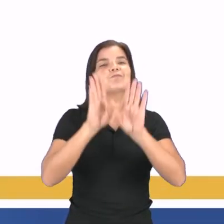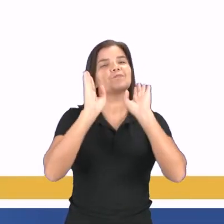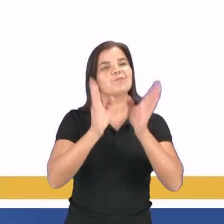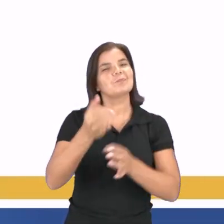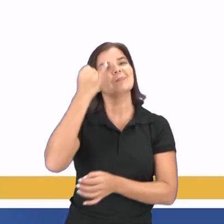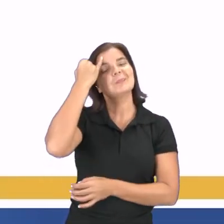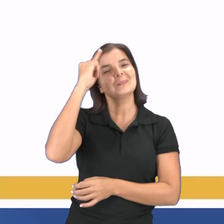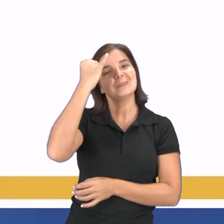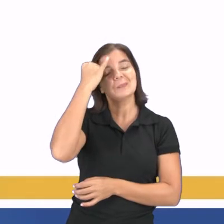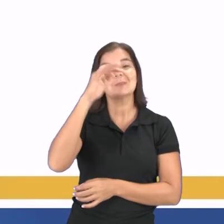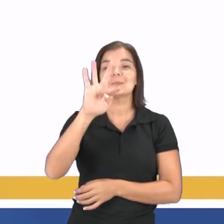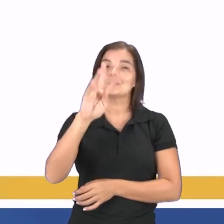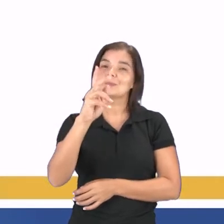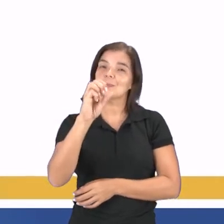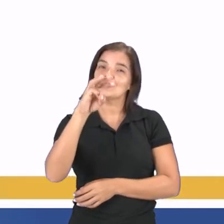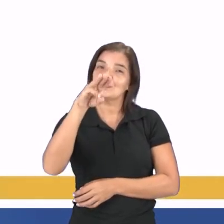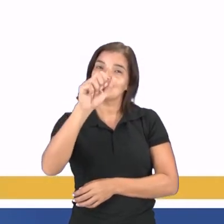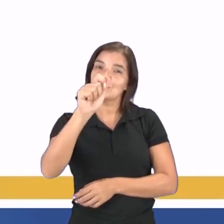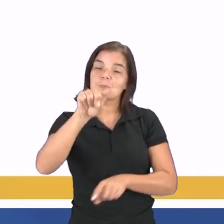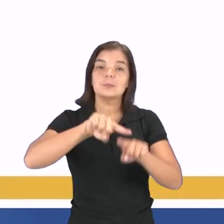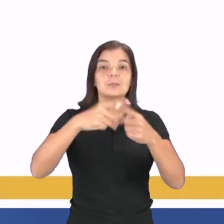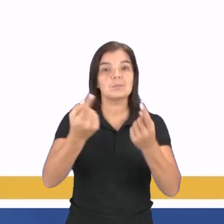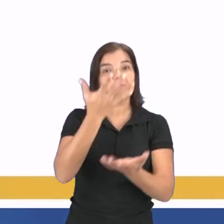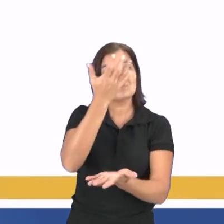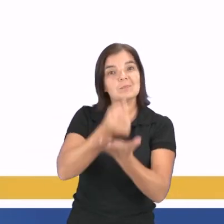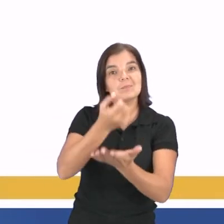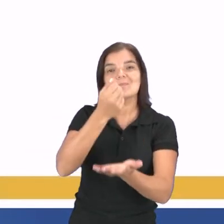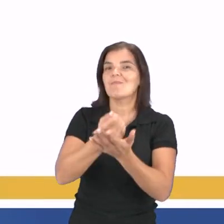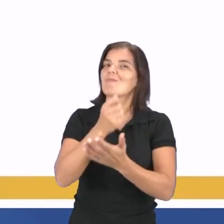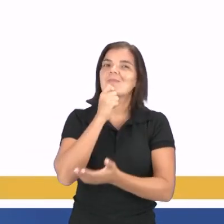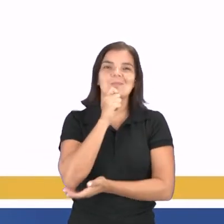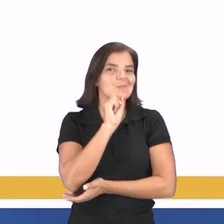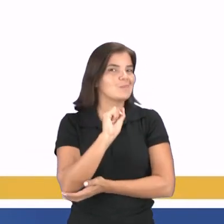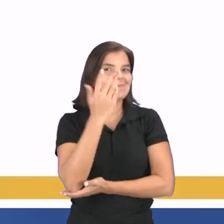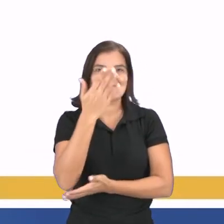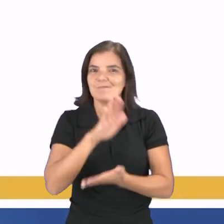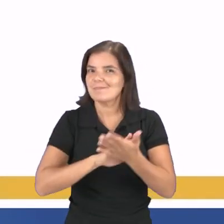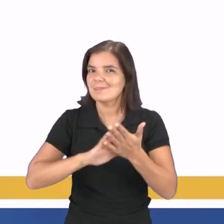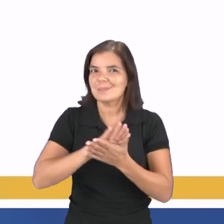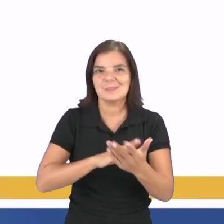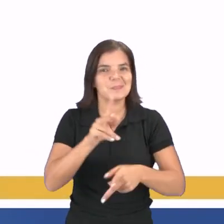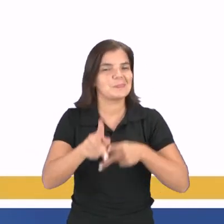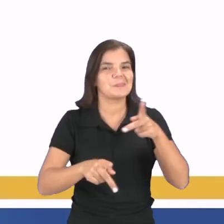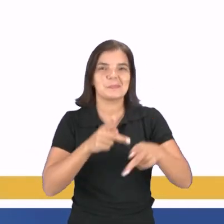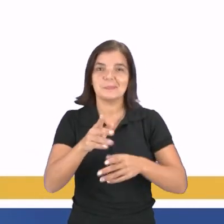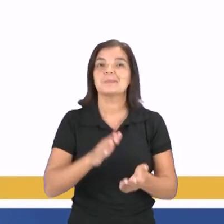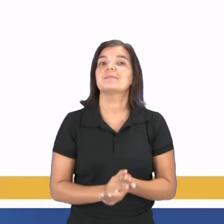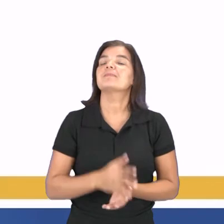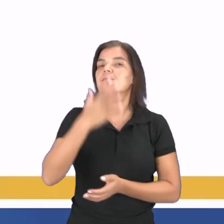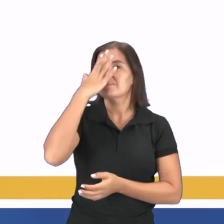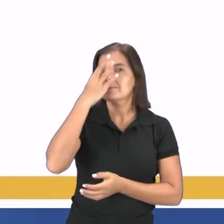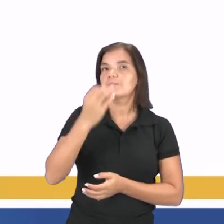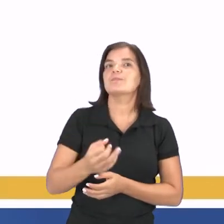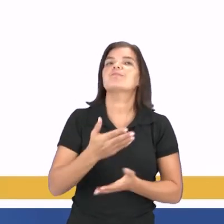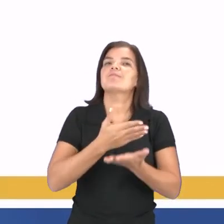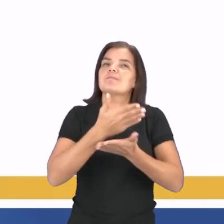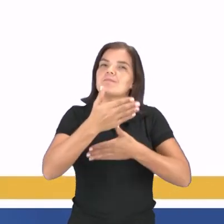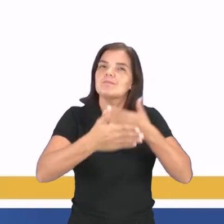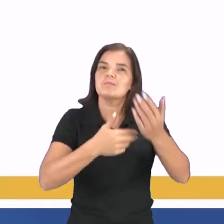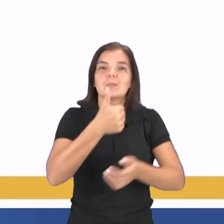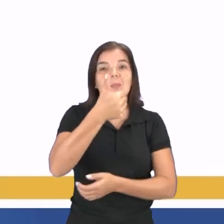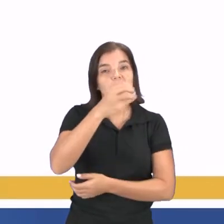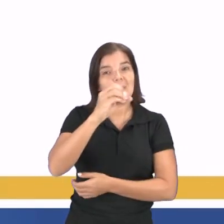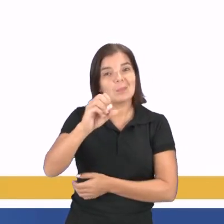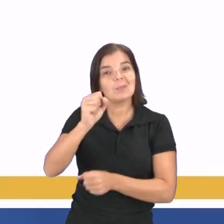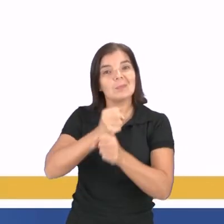por Thomas Edison nessa época, mas as gravações ainda não haviam se popularizado. Foi justamente nesse tempo, há quase